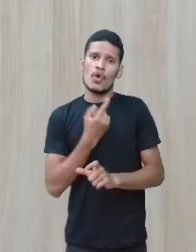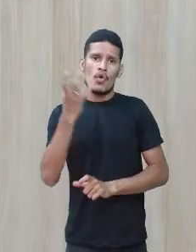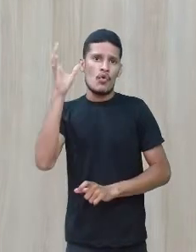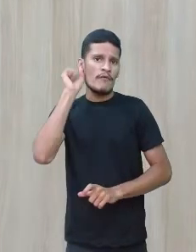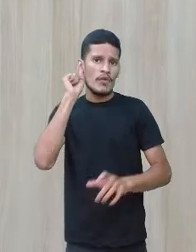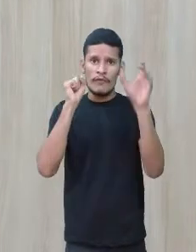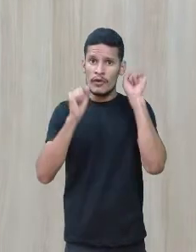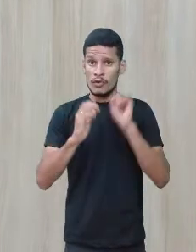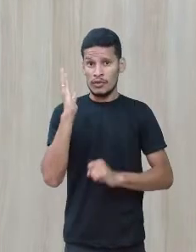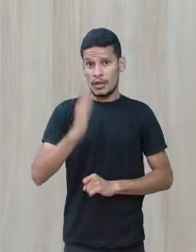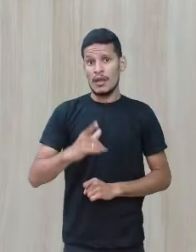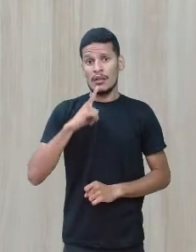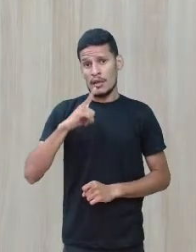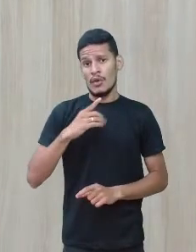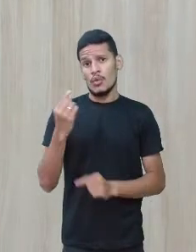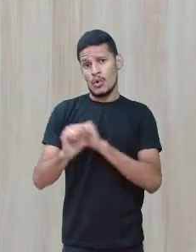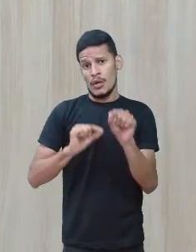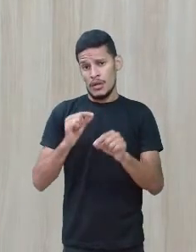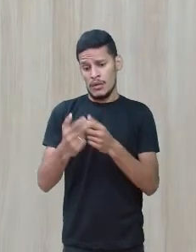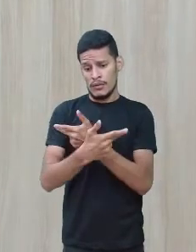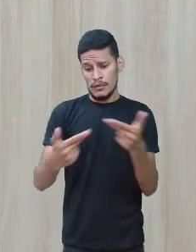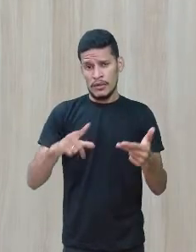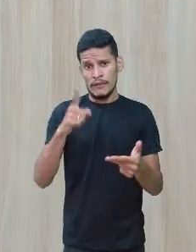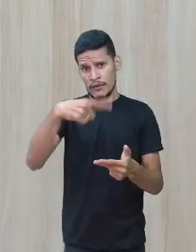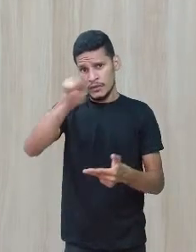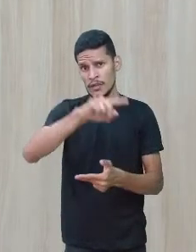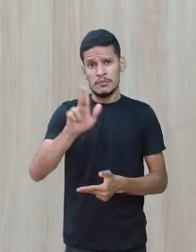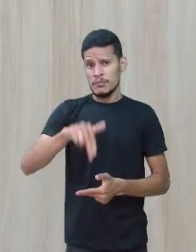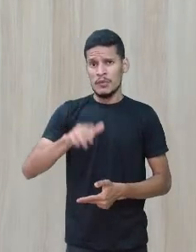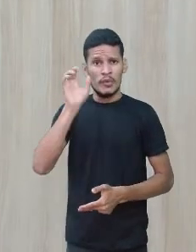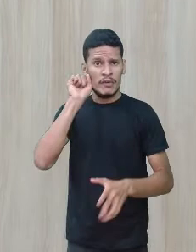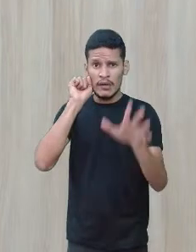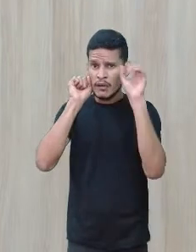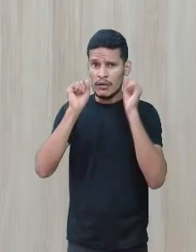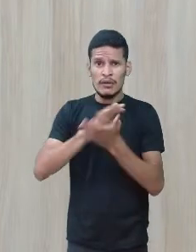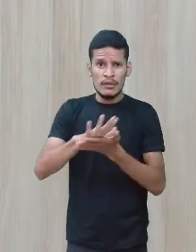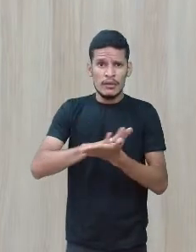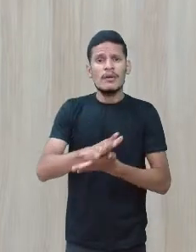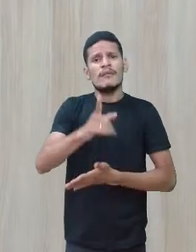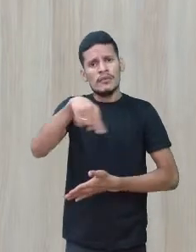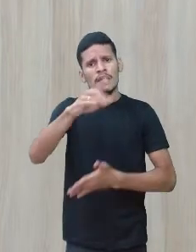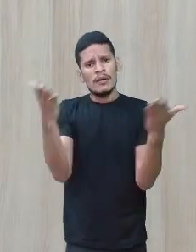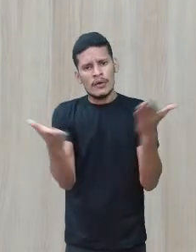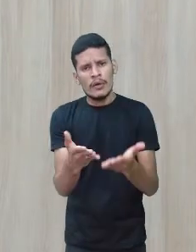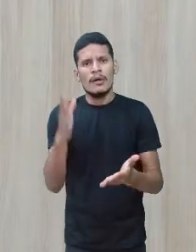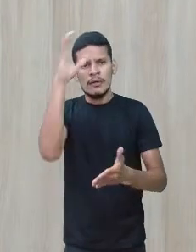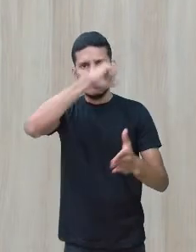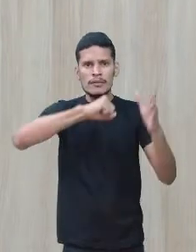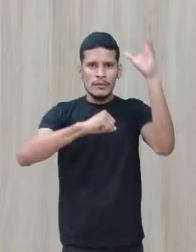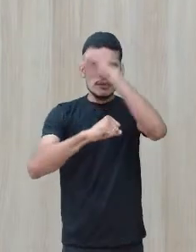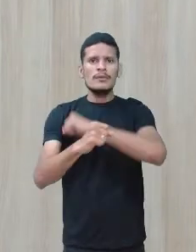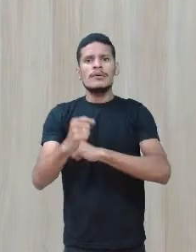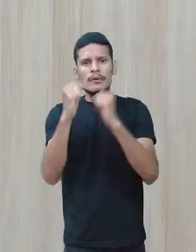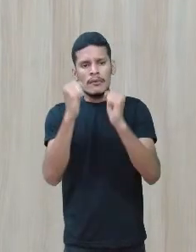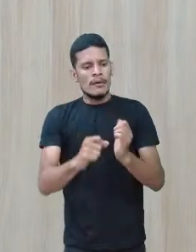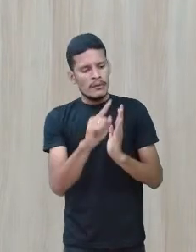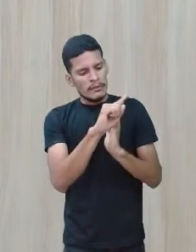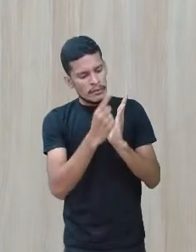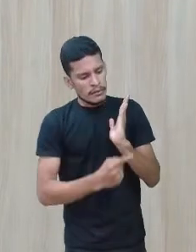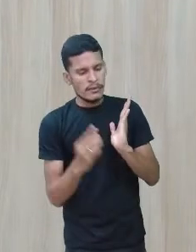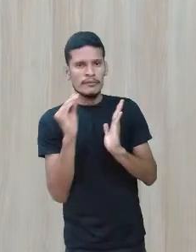aí coisas que você nunca ouviu e está ouvindo agora, coisas que você já ouviu e não sabia e está aprendendo agora. Pode pegar um